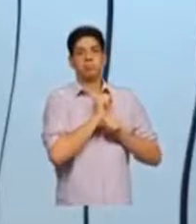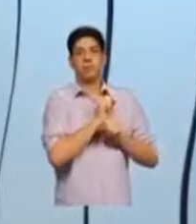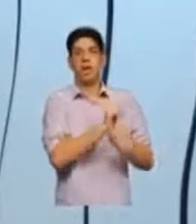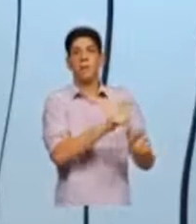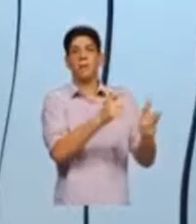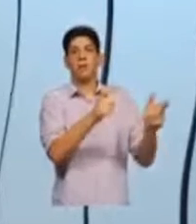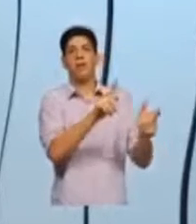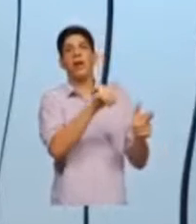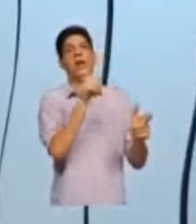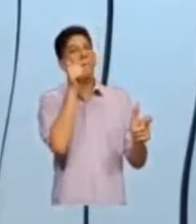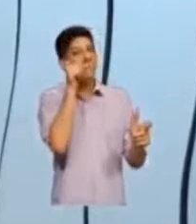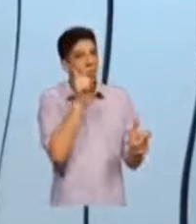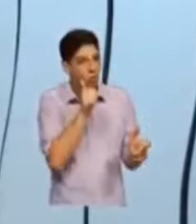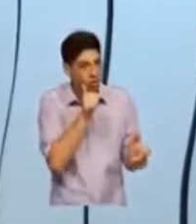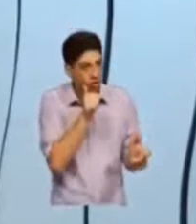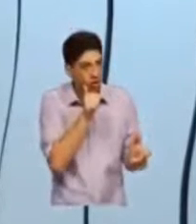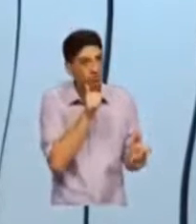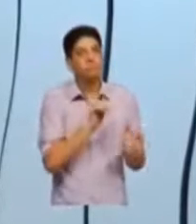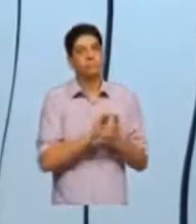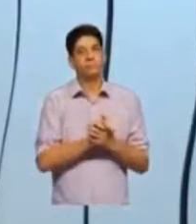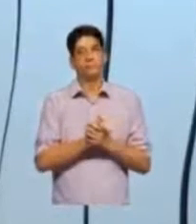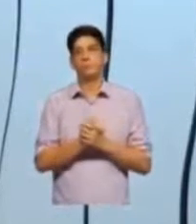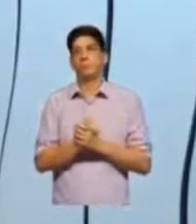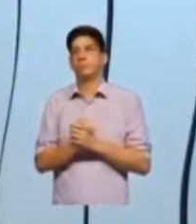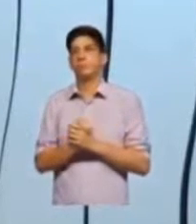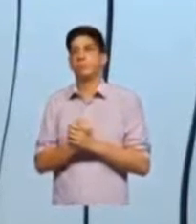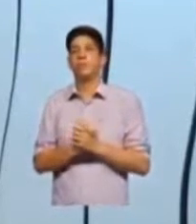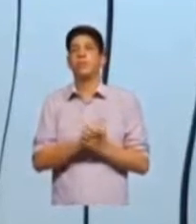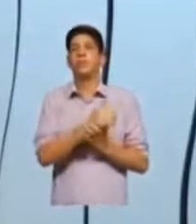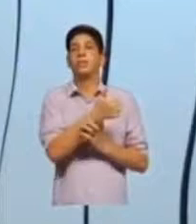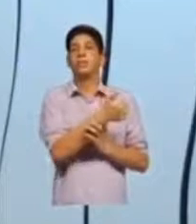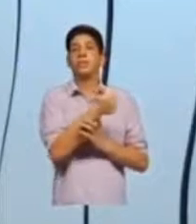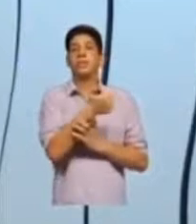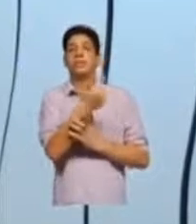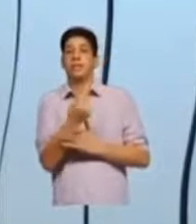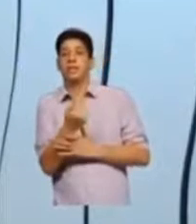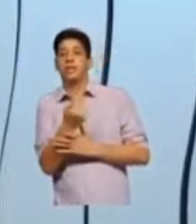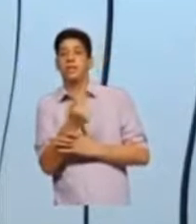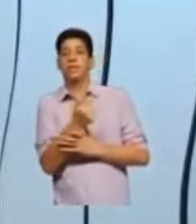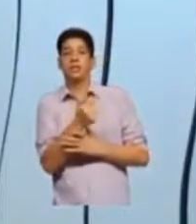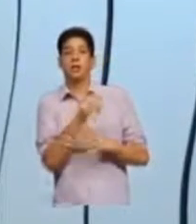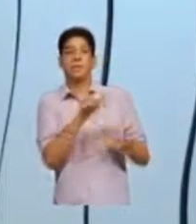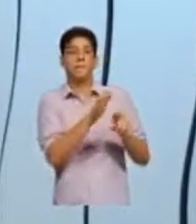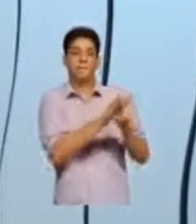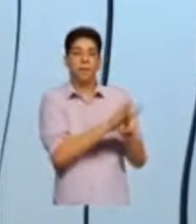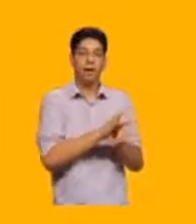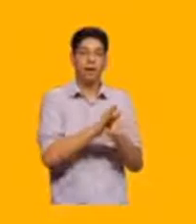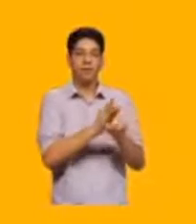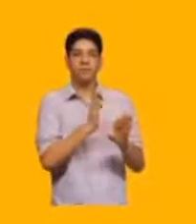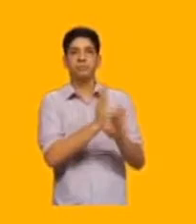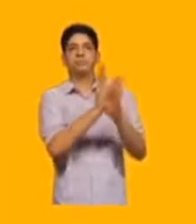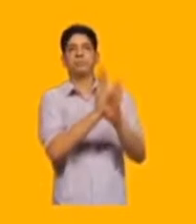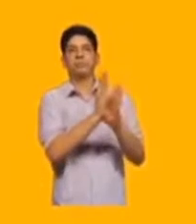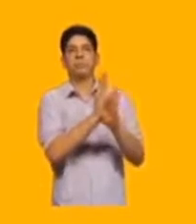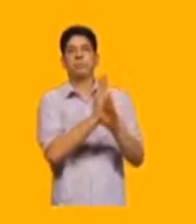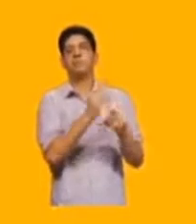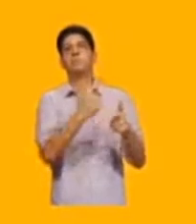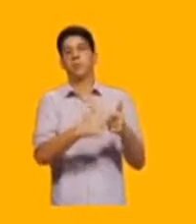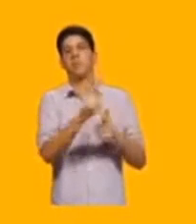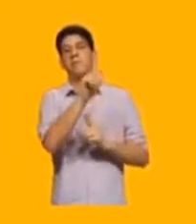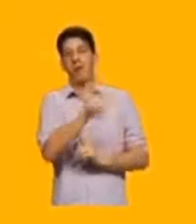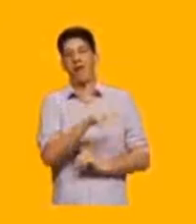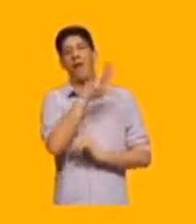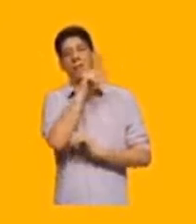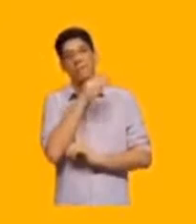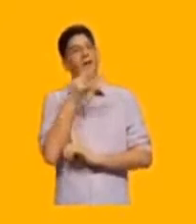são mulheres. De 117 amostras colhidas, confirmaram então a infecção em gatos. E